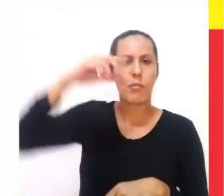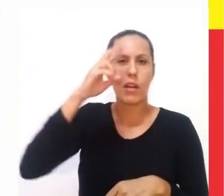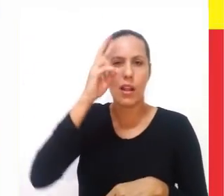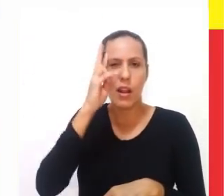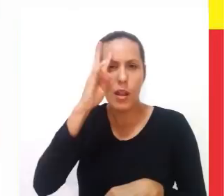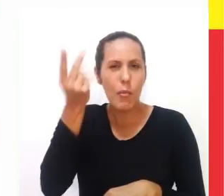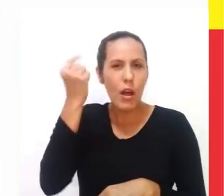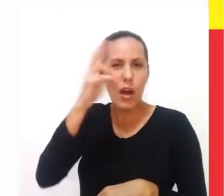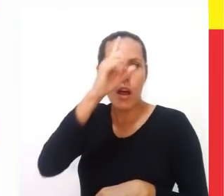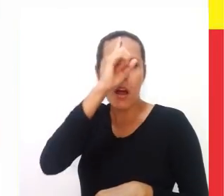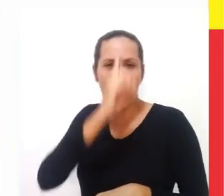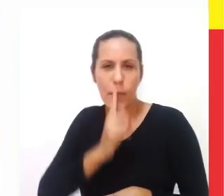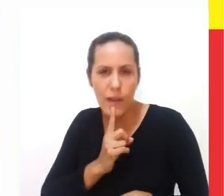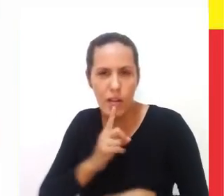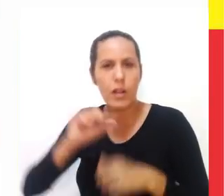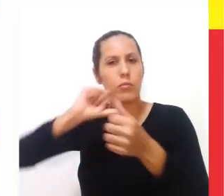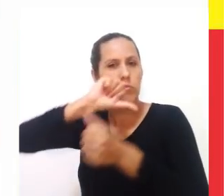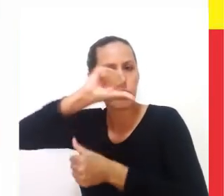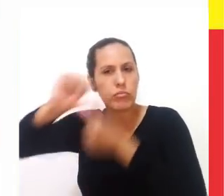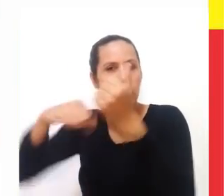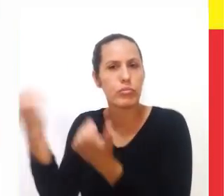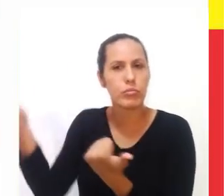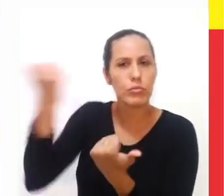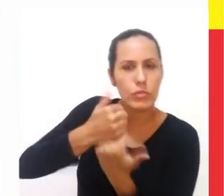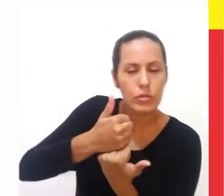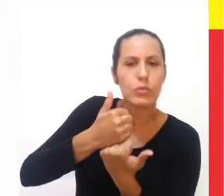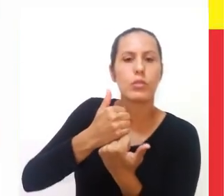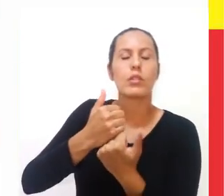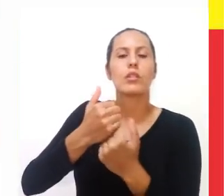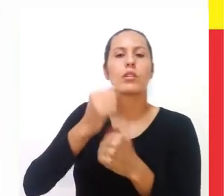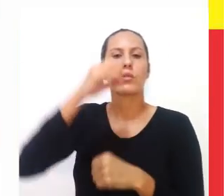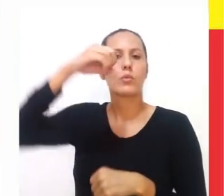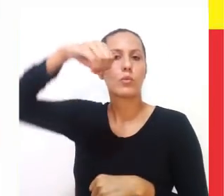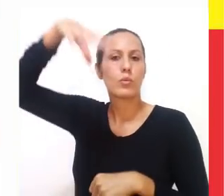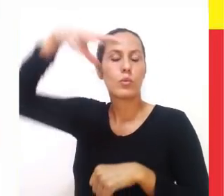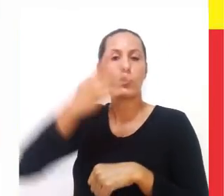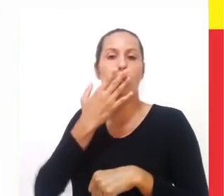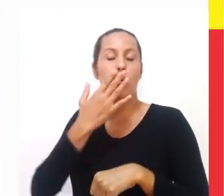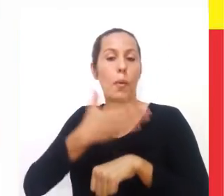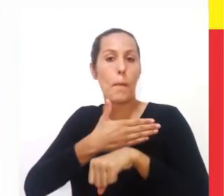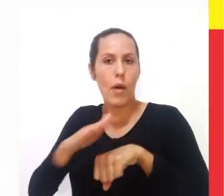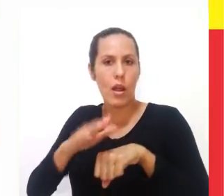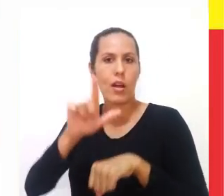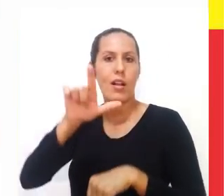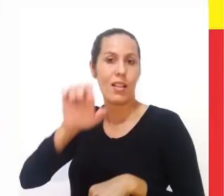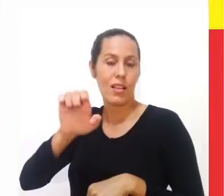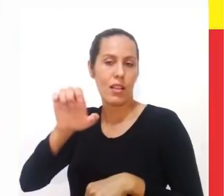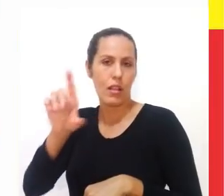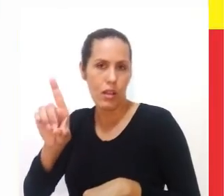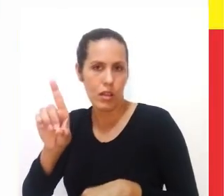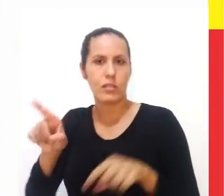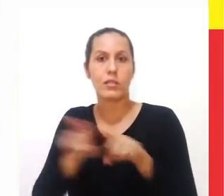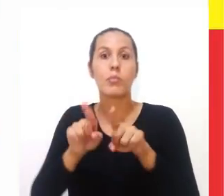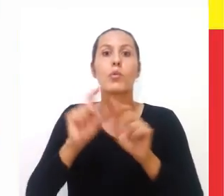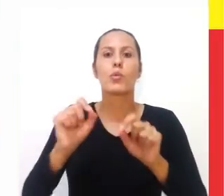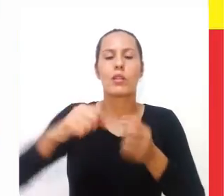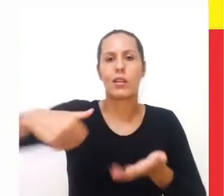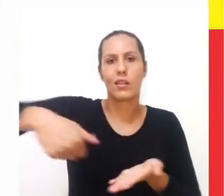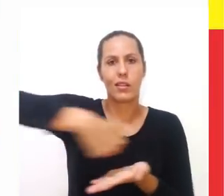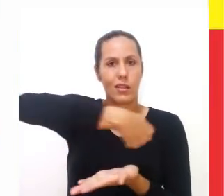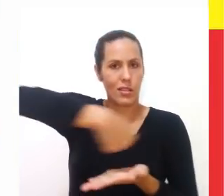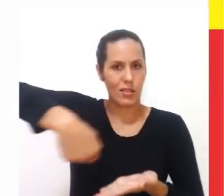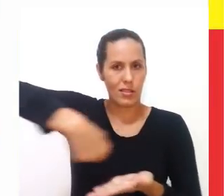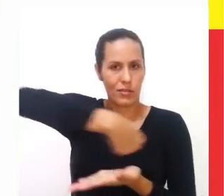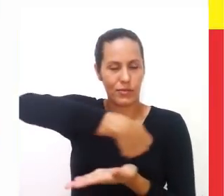uma transparente, aí depois foi substituída por essas outras duas aí, a de LED, né? Nós vemos também um ferro de